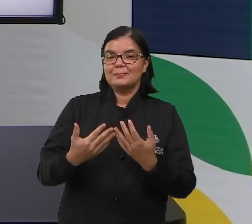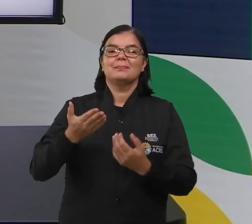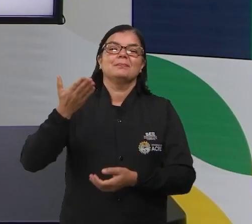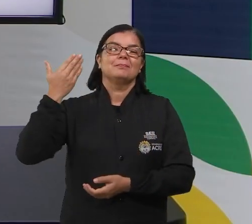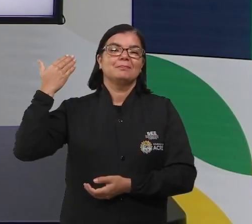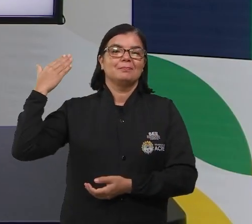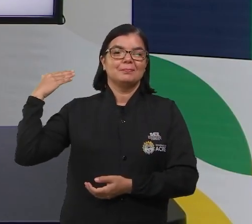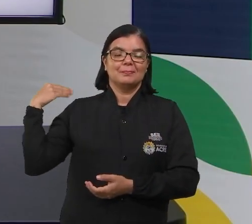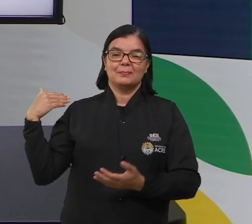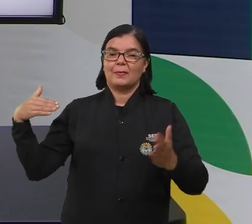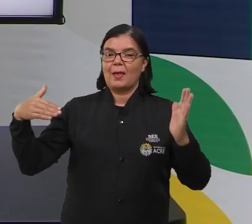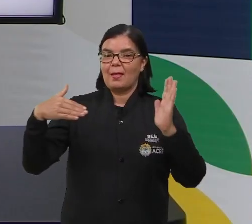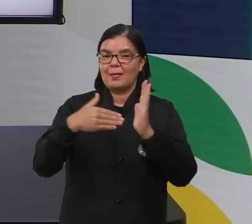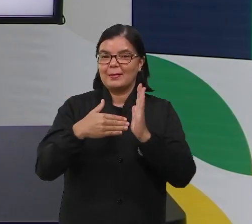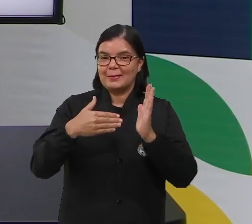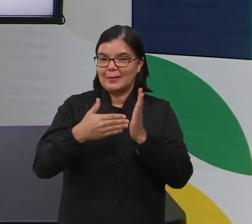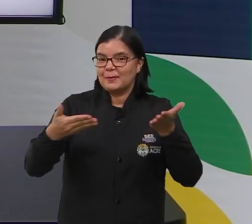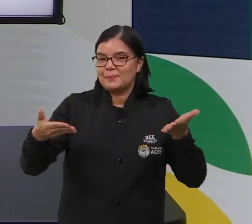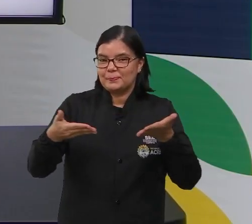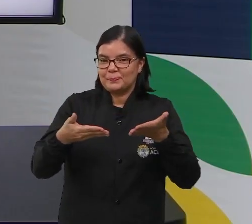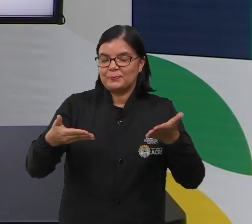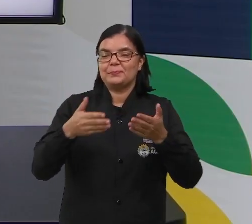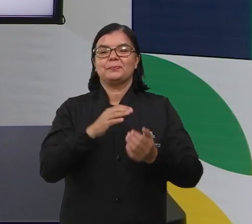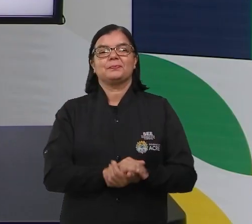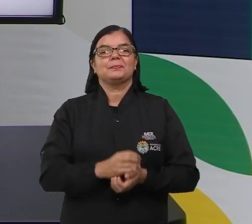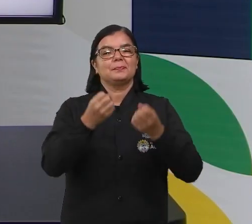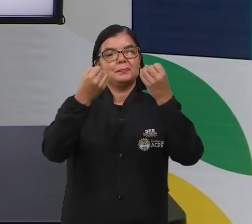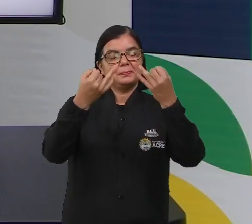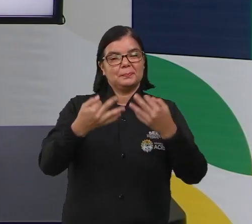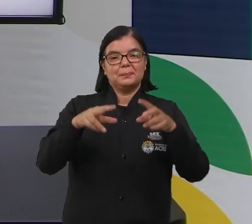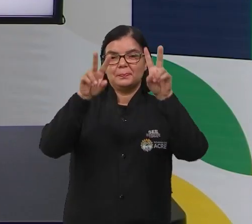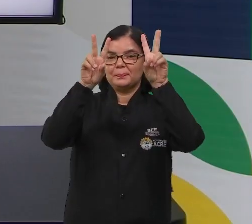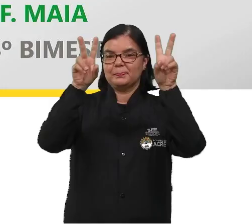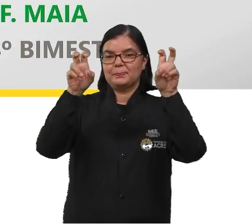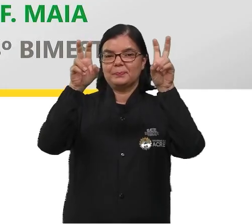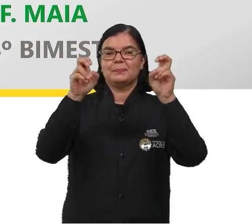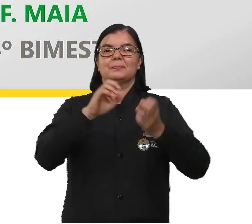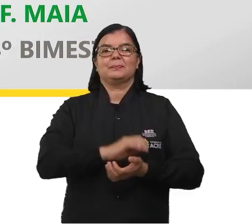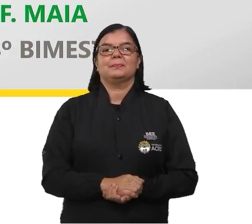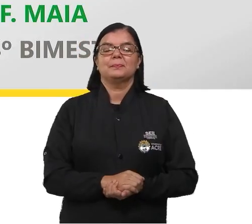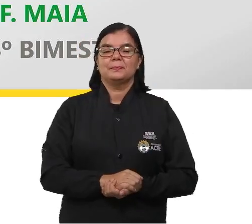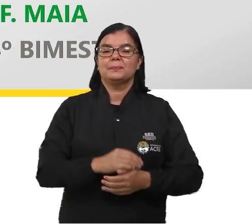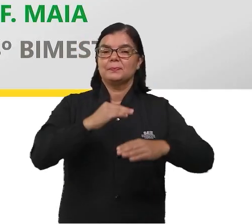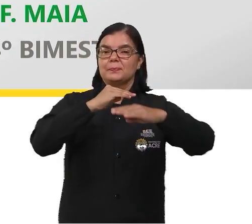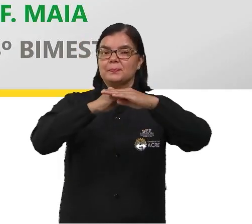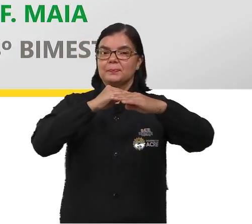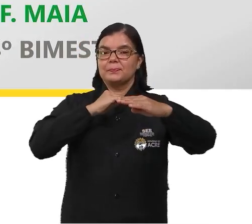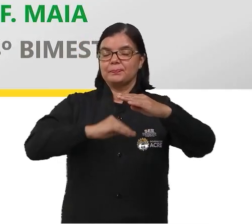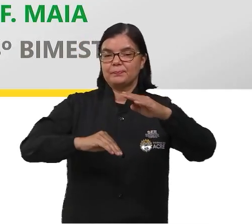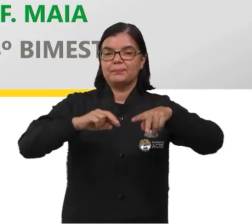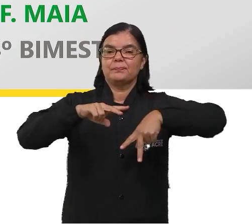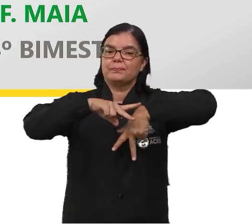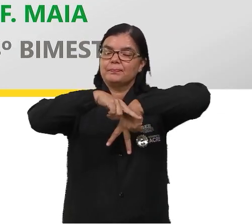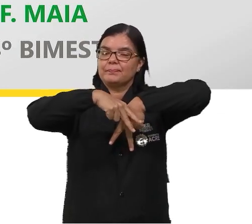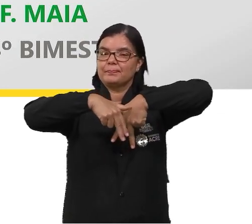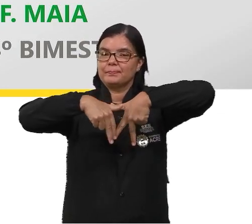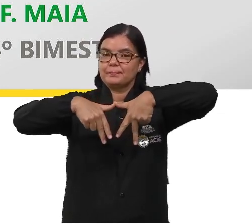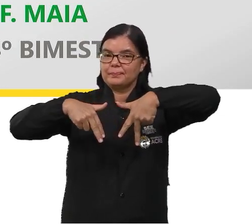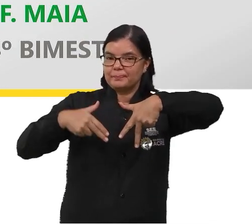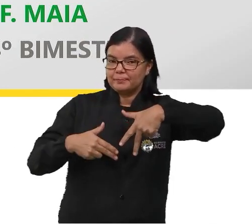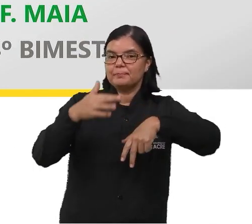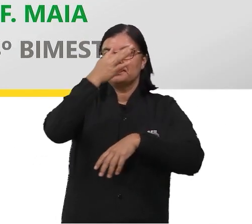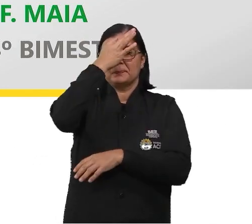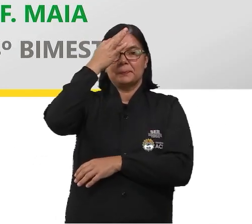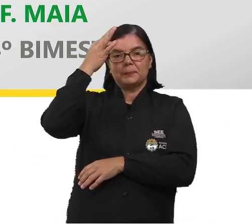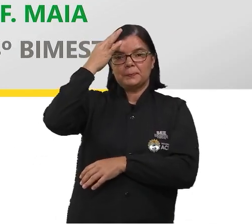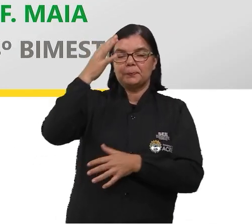antiguidade à modernidade. Então nós vamos tratar do seguinte assunto: as desigualdades de gênero na